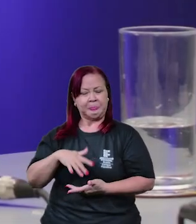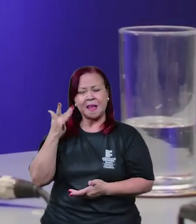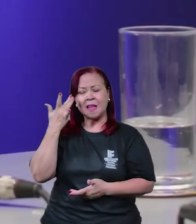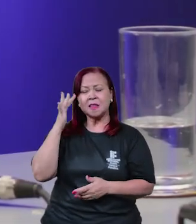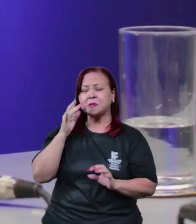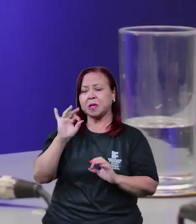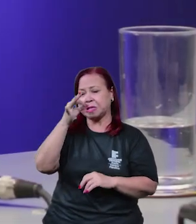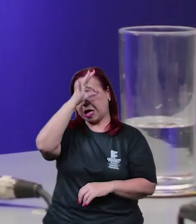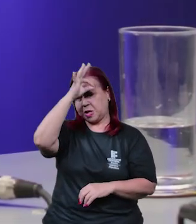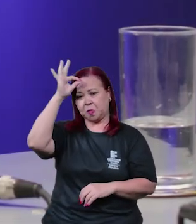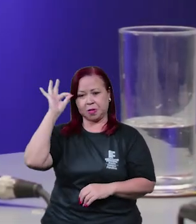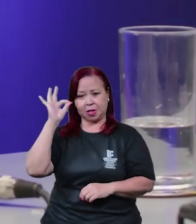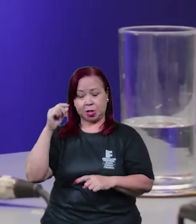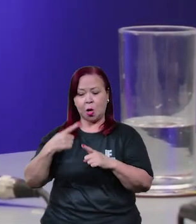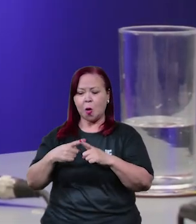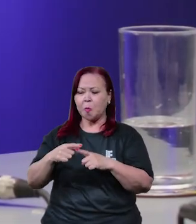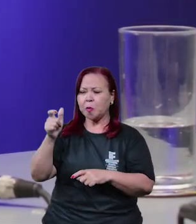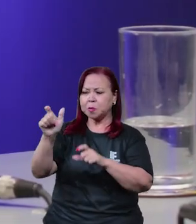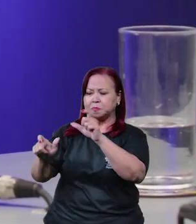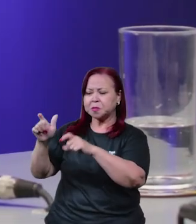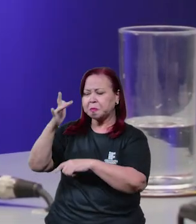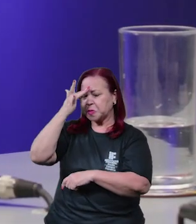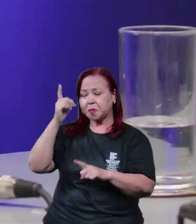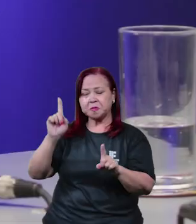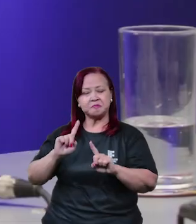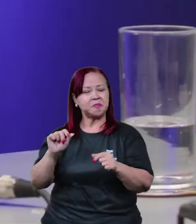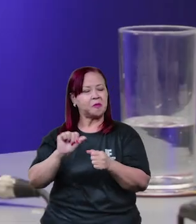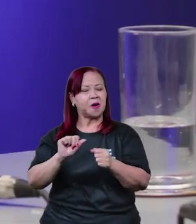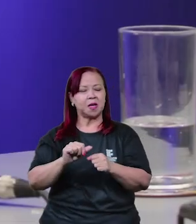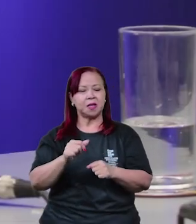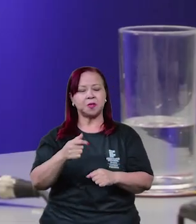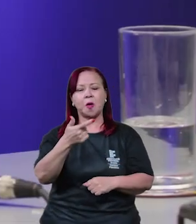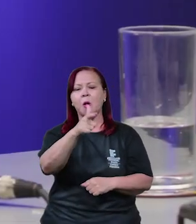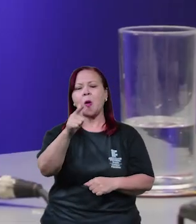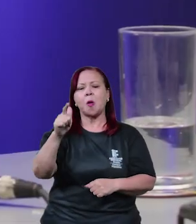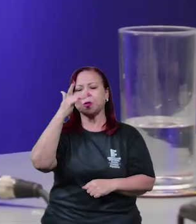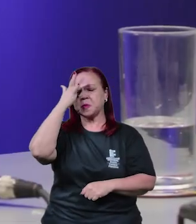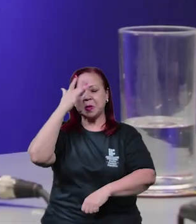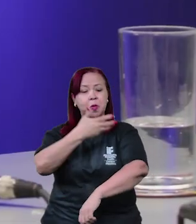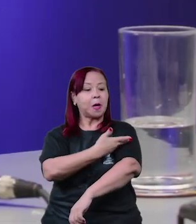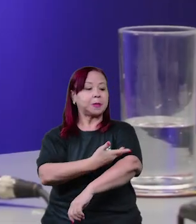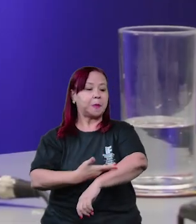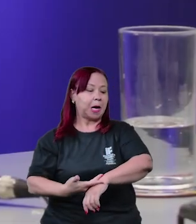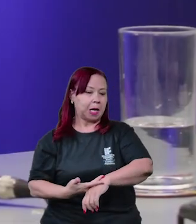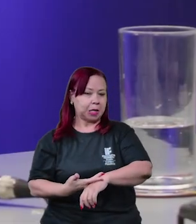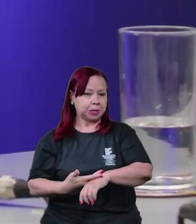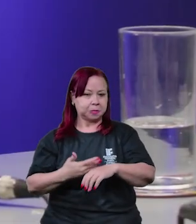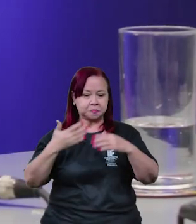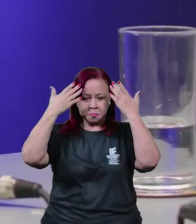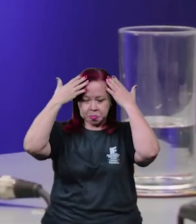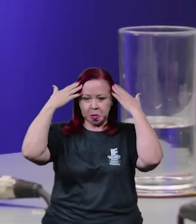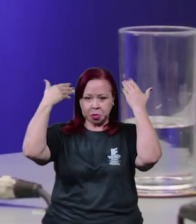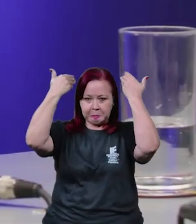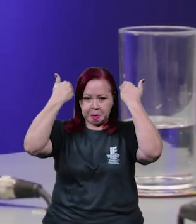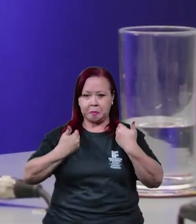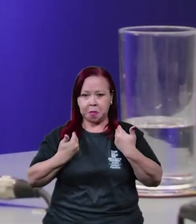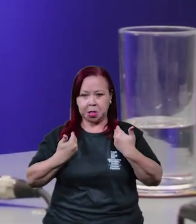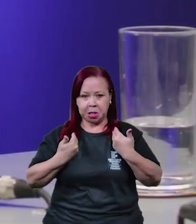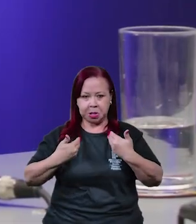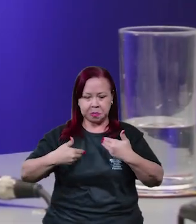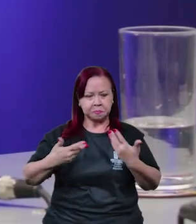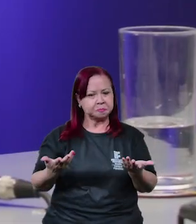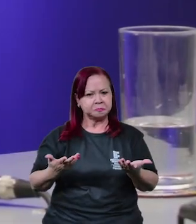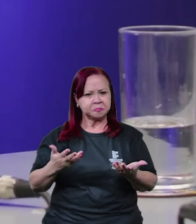inocente assim, porque eles não fariam isso com outras pessoas, né? A gente não para pessoas brancas de cabelo liso na rua pra falar, nossa, o